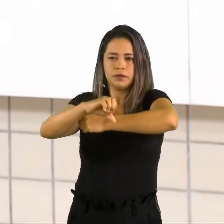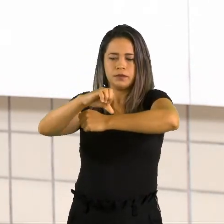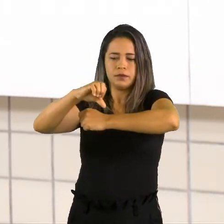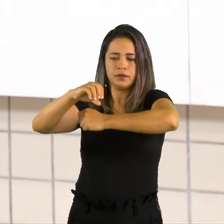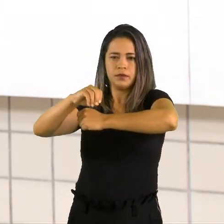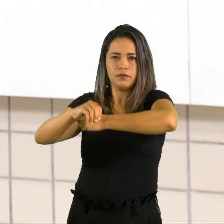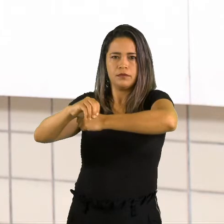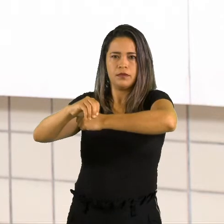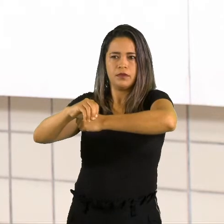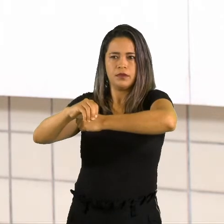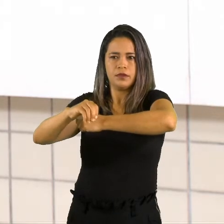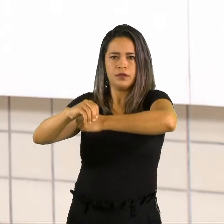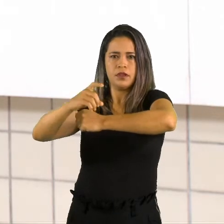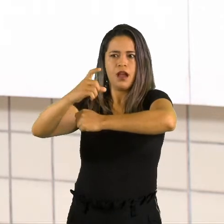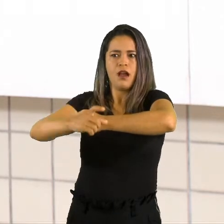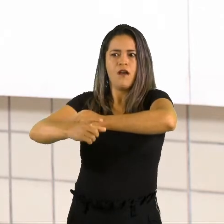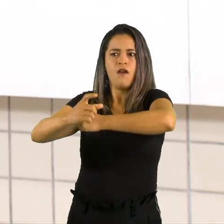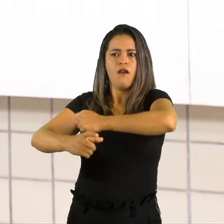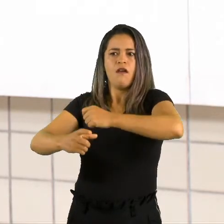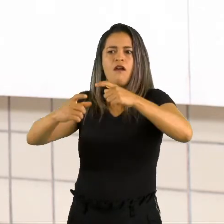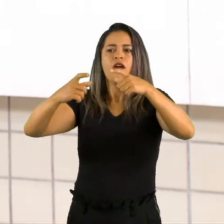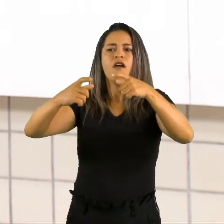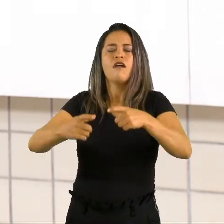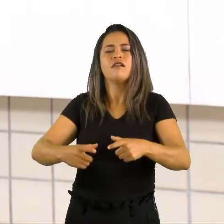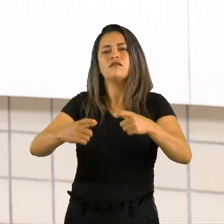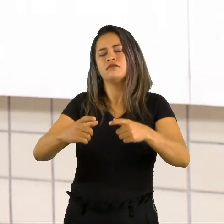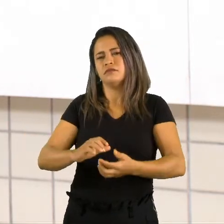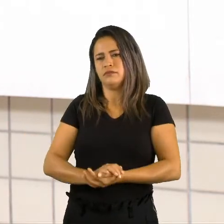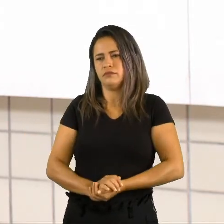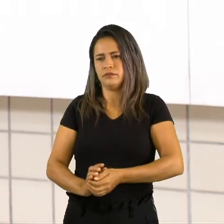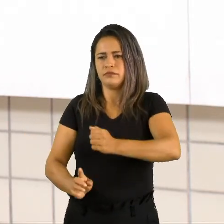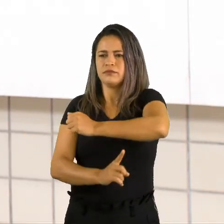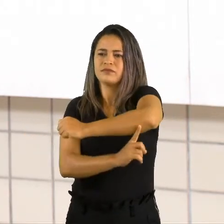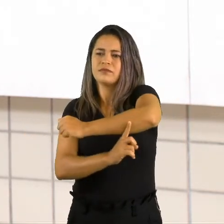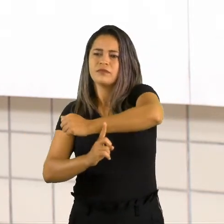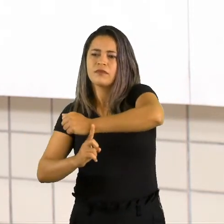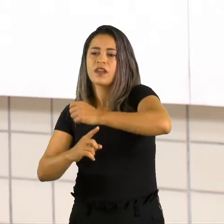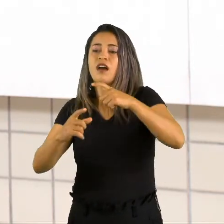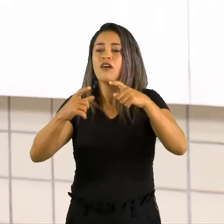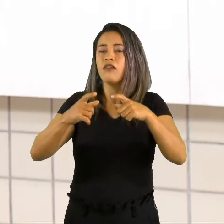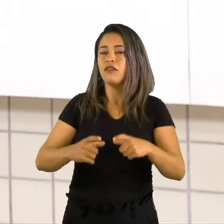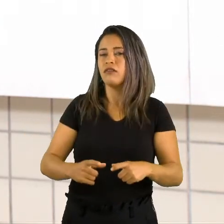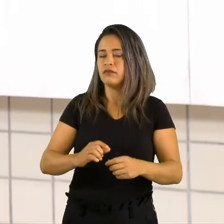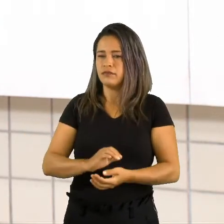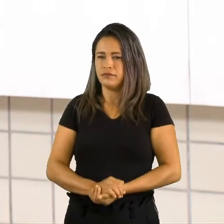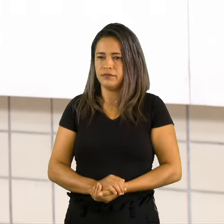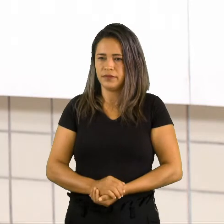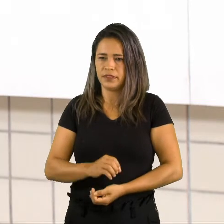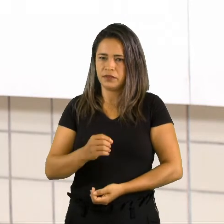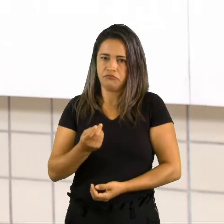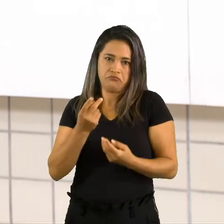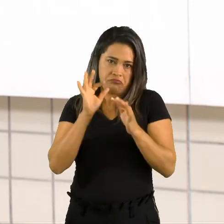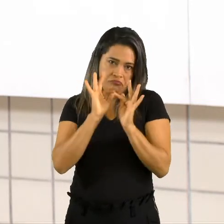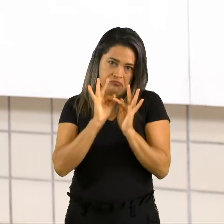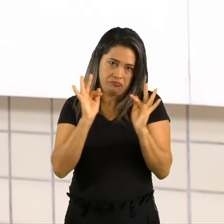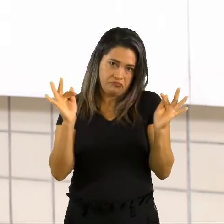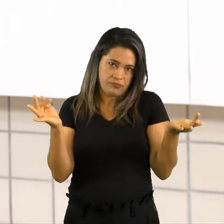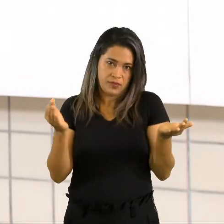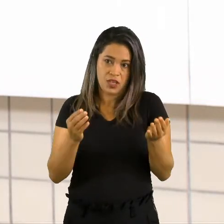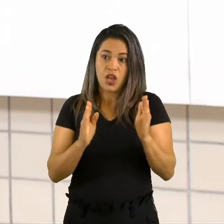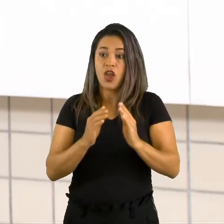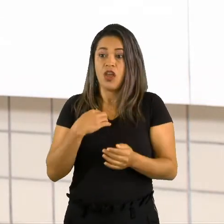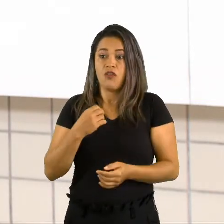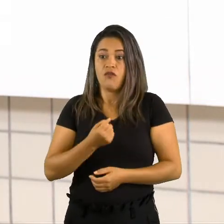990. Fica onde? Onde que ele fica? Qual é o ponto que ele fica? Bom, simples, eu vou contar de quanto?